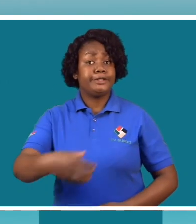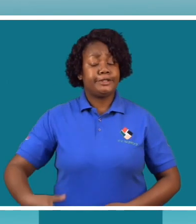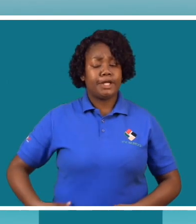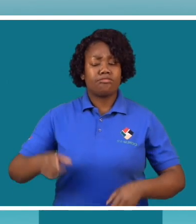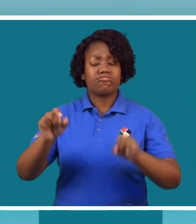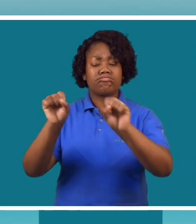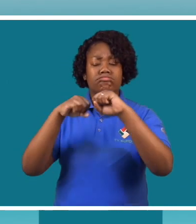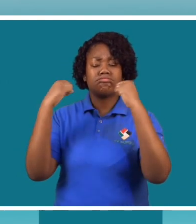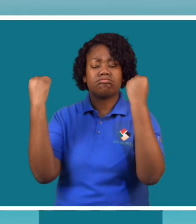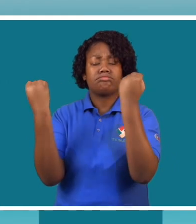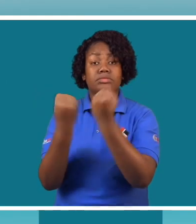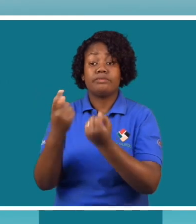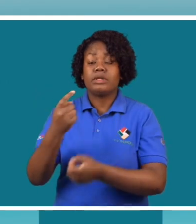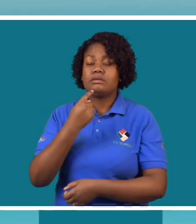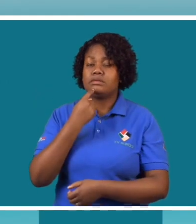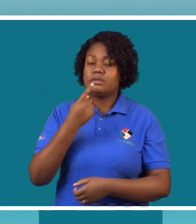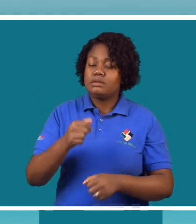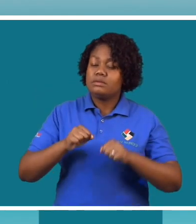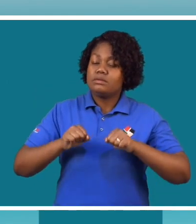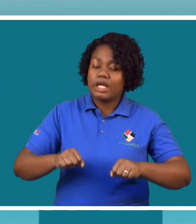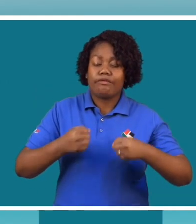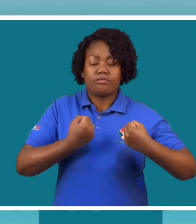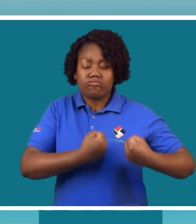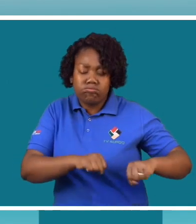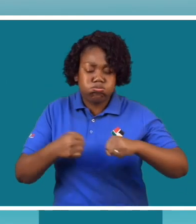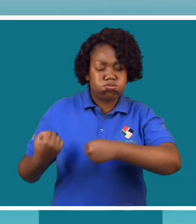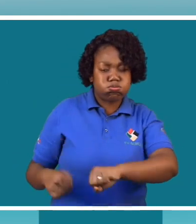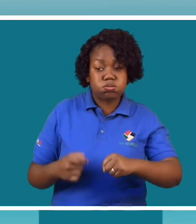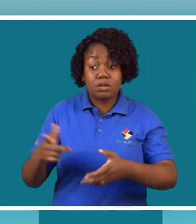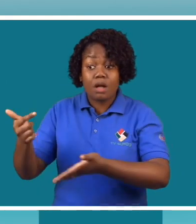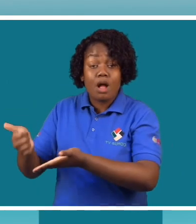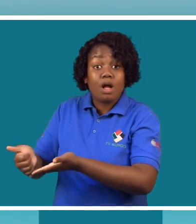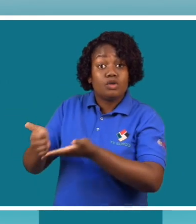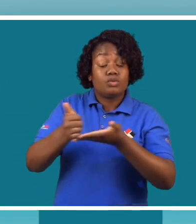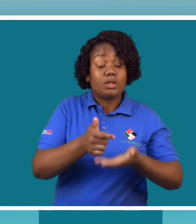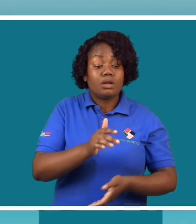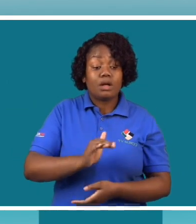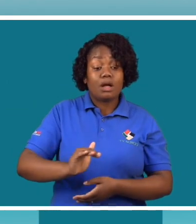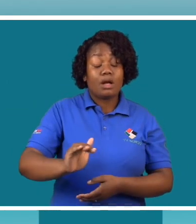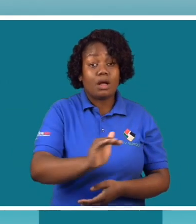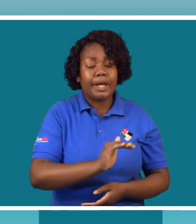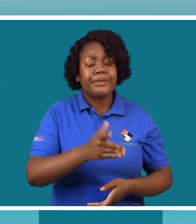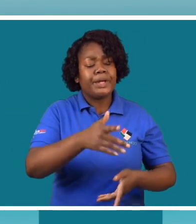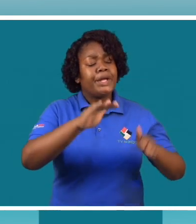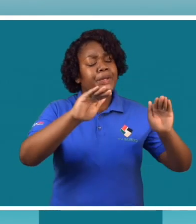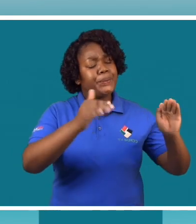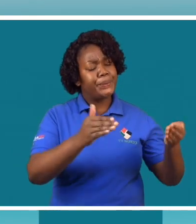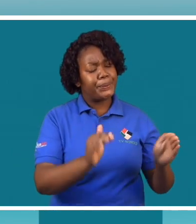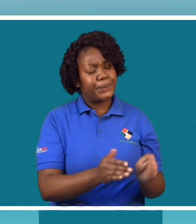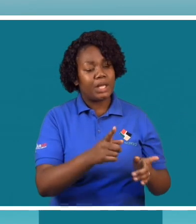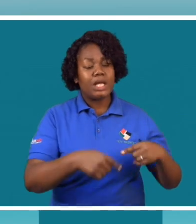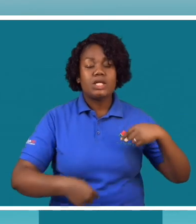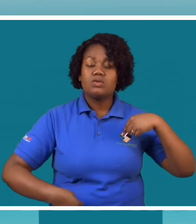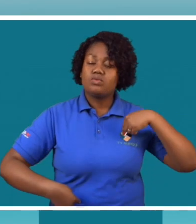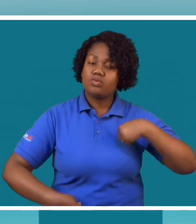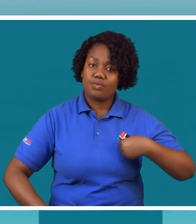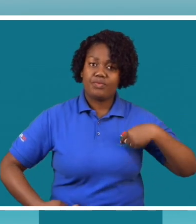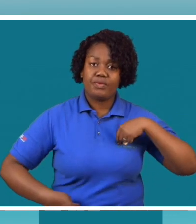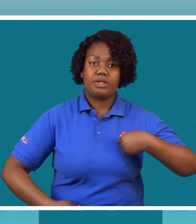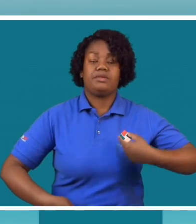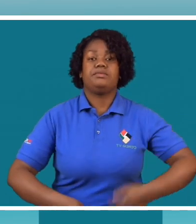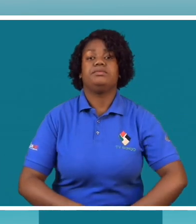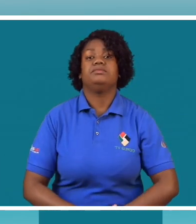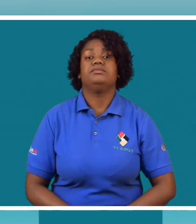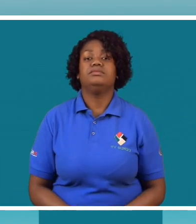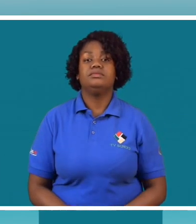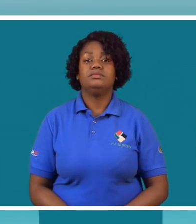A presidente daquela associação diz que o apoio vai ajudar a reduzir o sofrimento dos atletas e garantir a